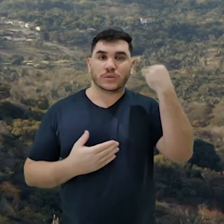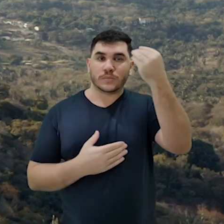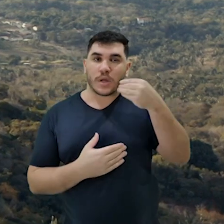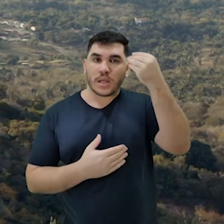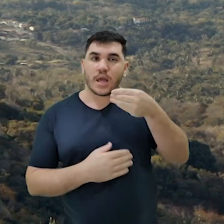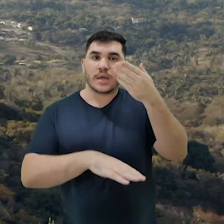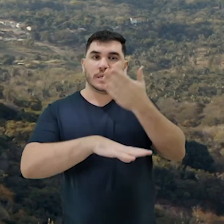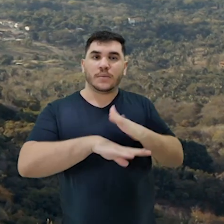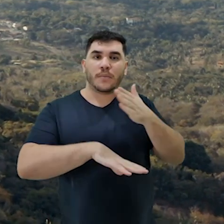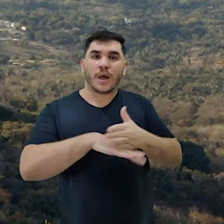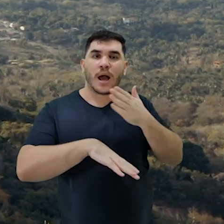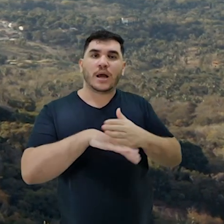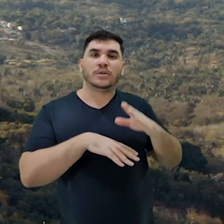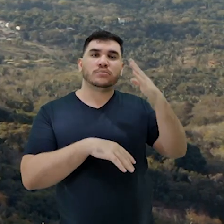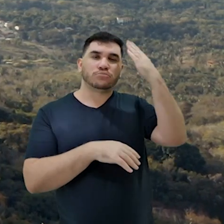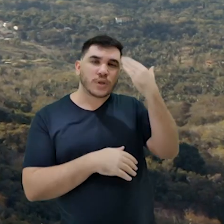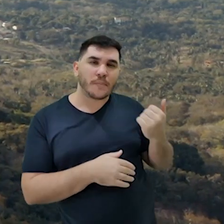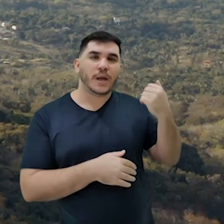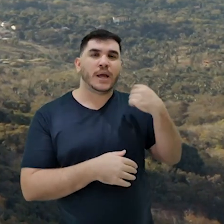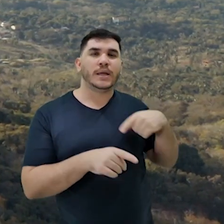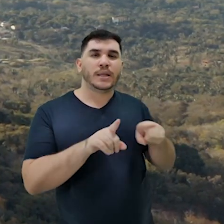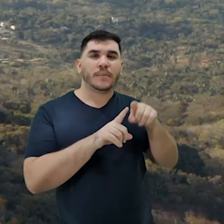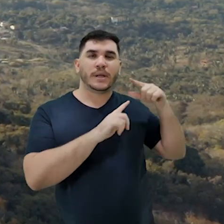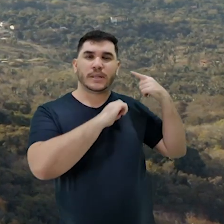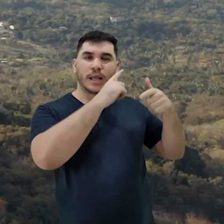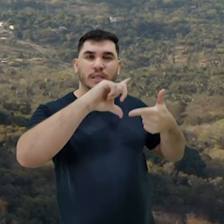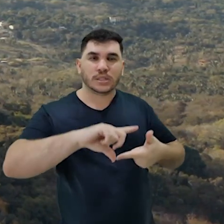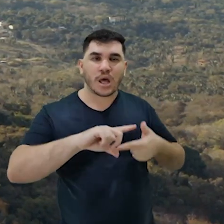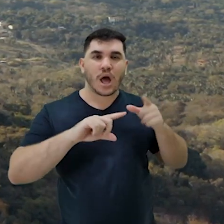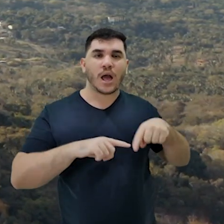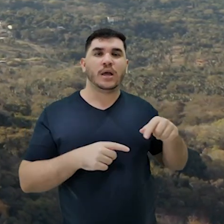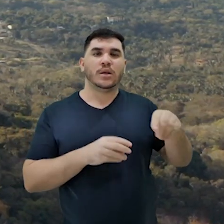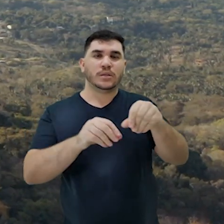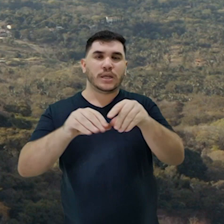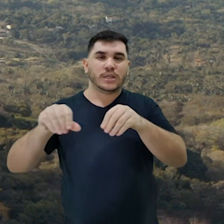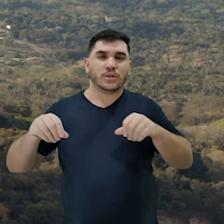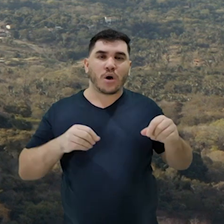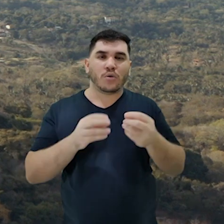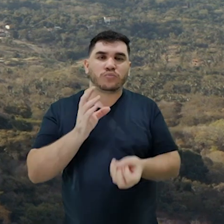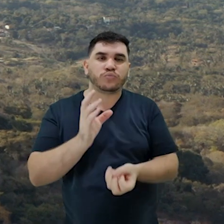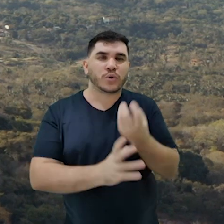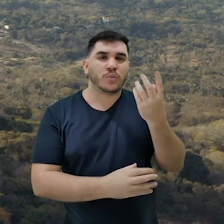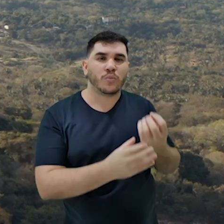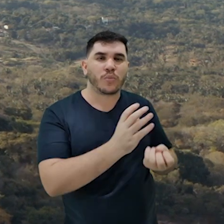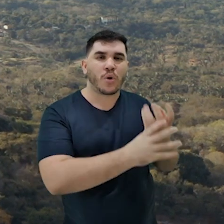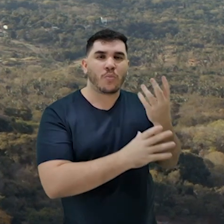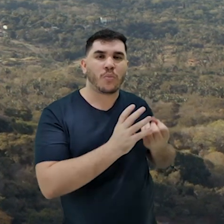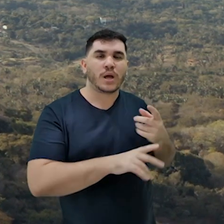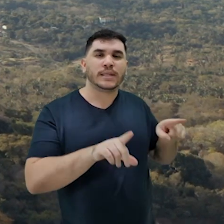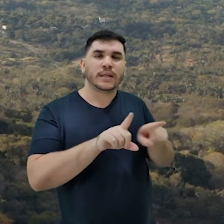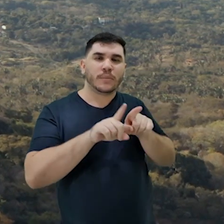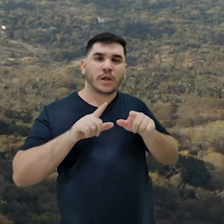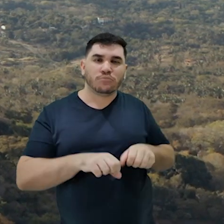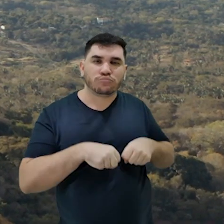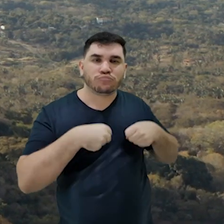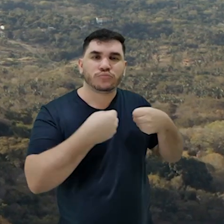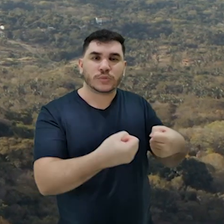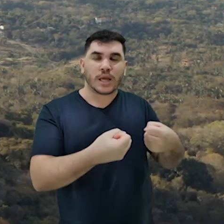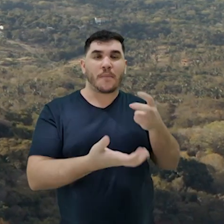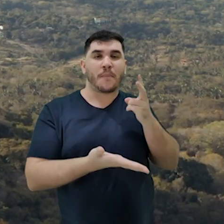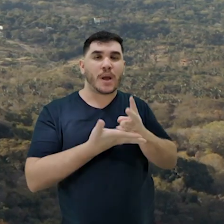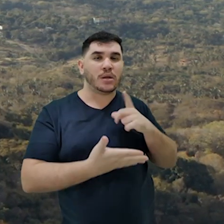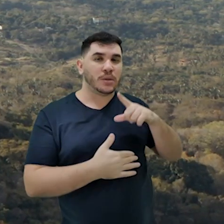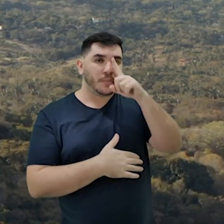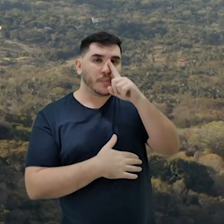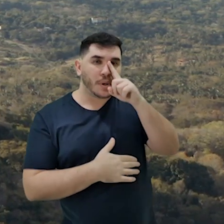outros olhares. Nesse momento, nossas experiências, práticas, saberes e tradições são nossos territórios